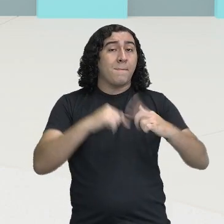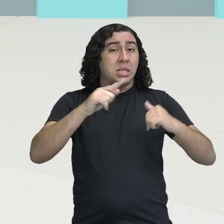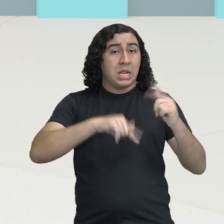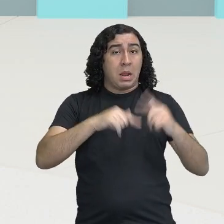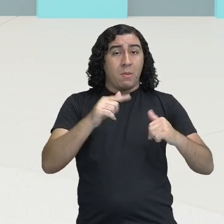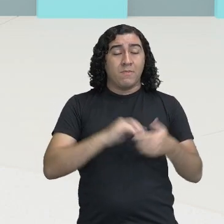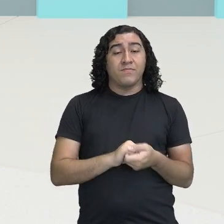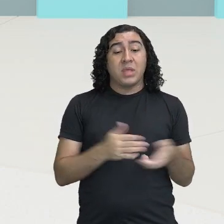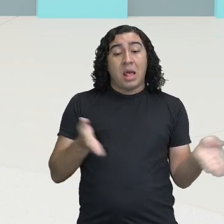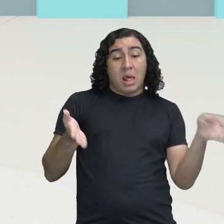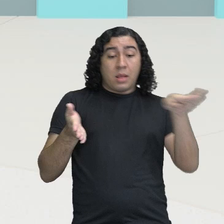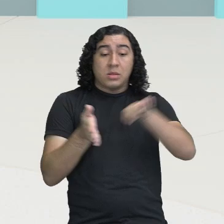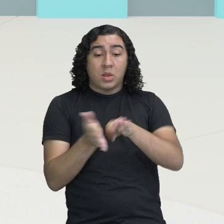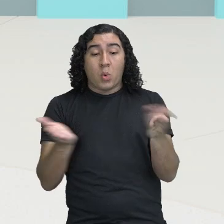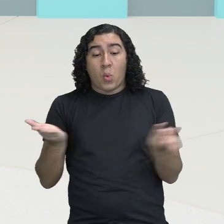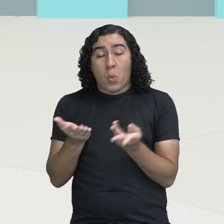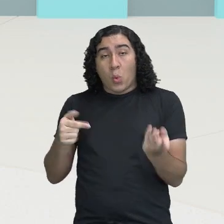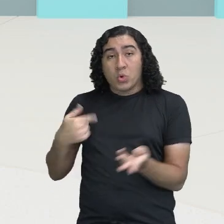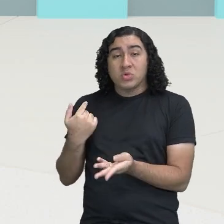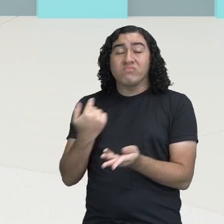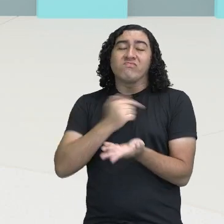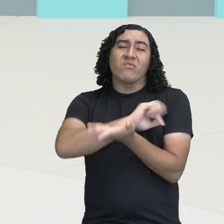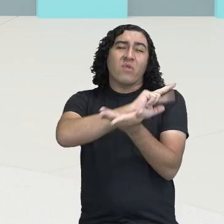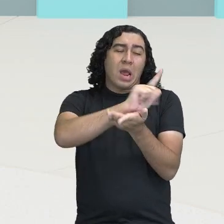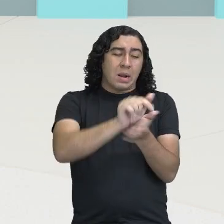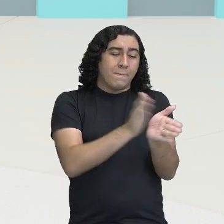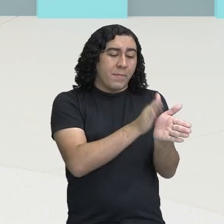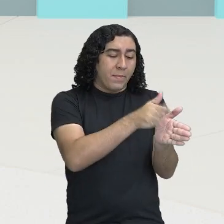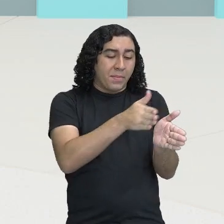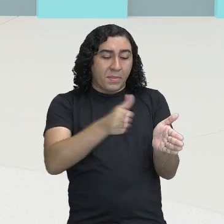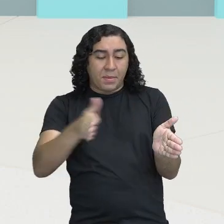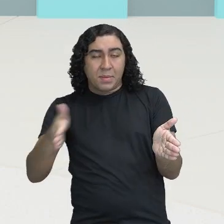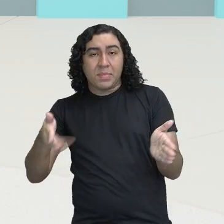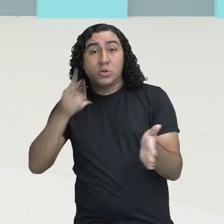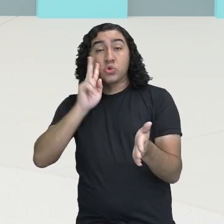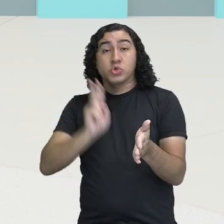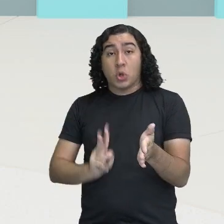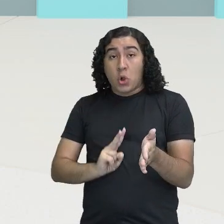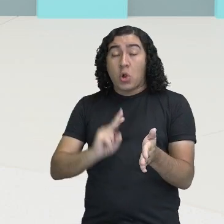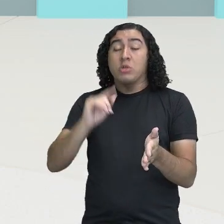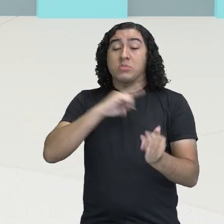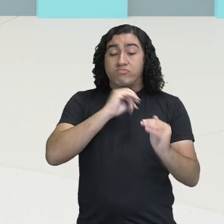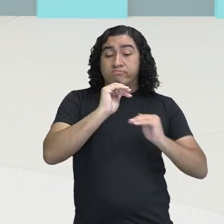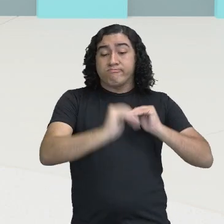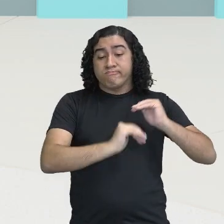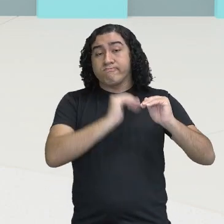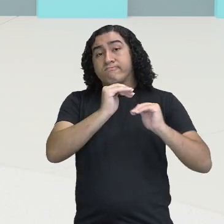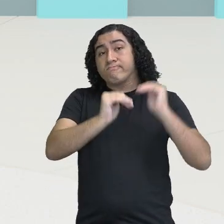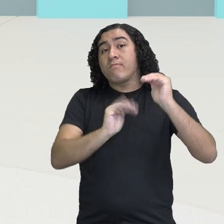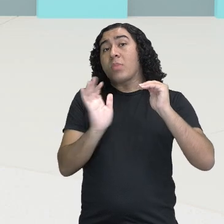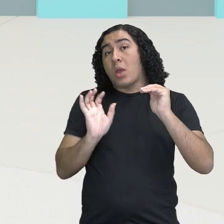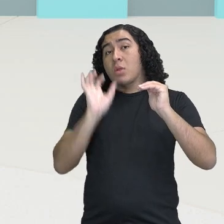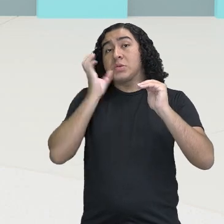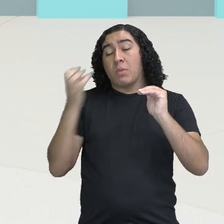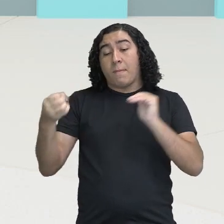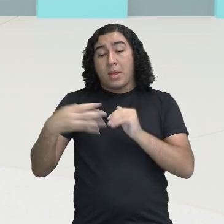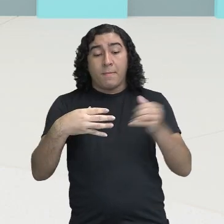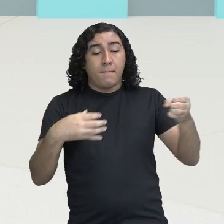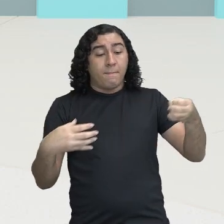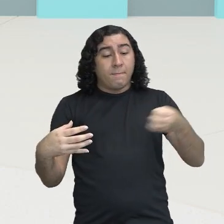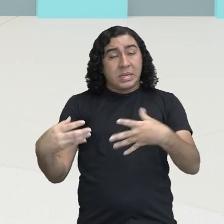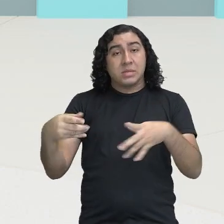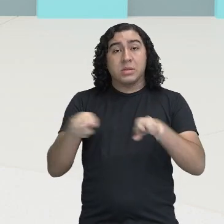tudo que temos hoje, muitas etapas ao longo da história, muitos processos ocorreram e